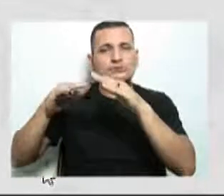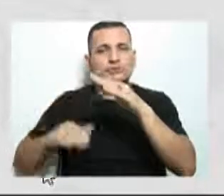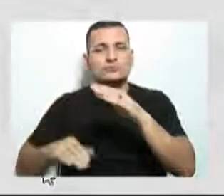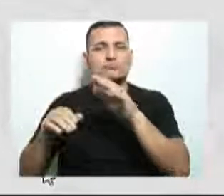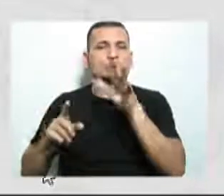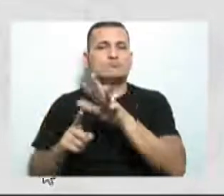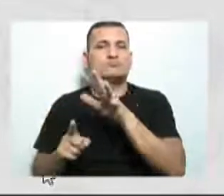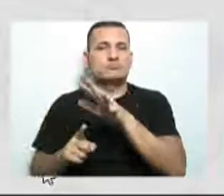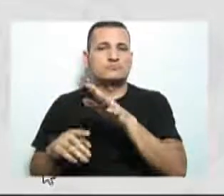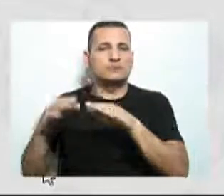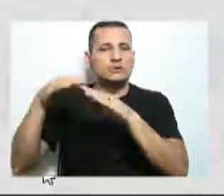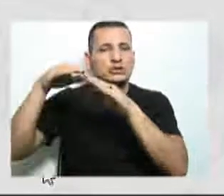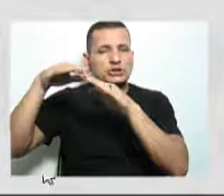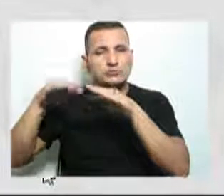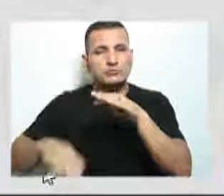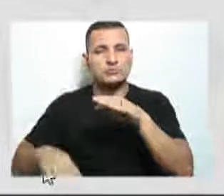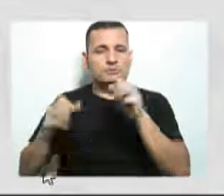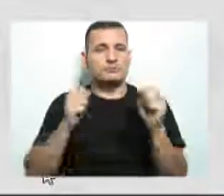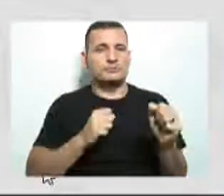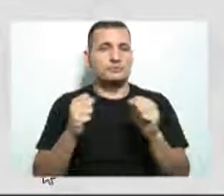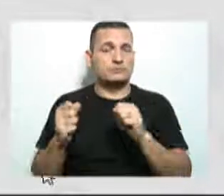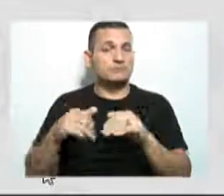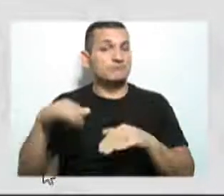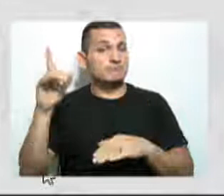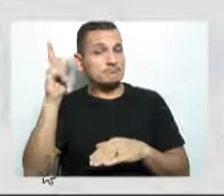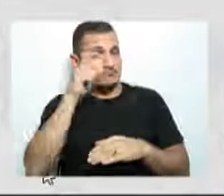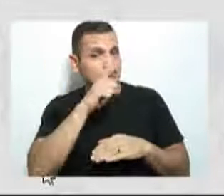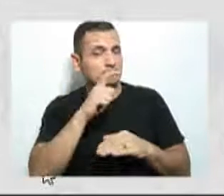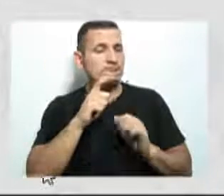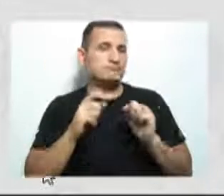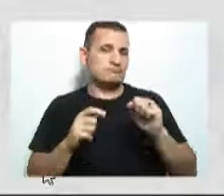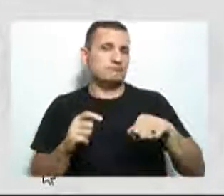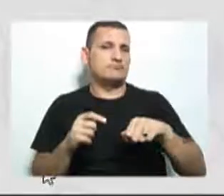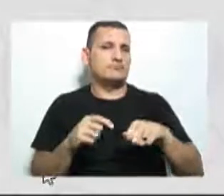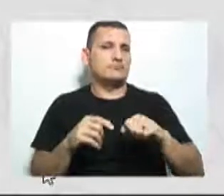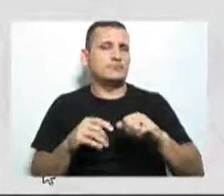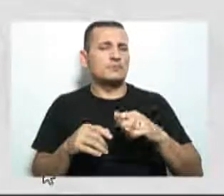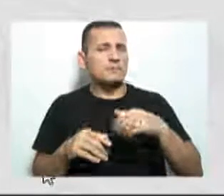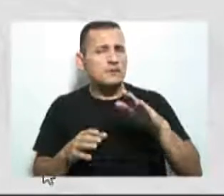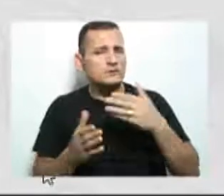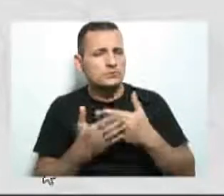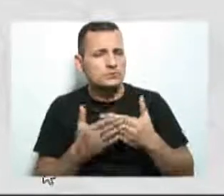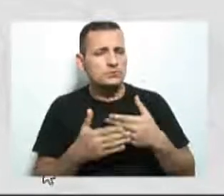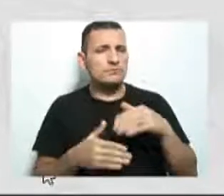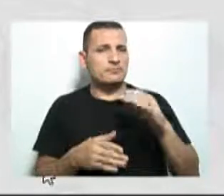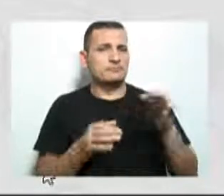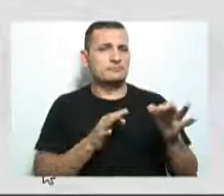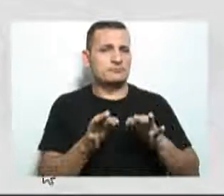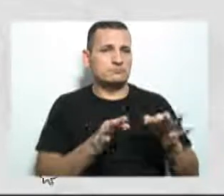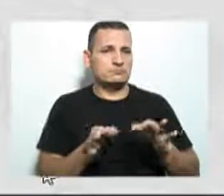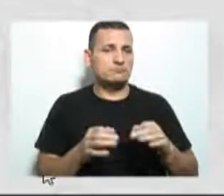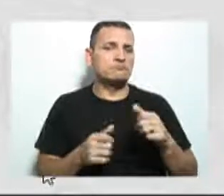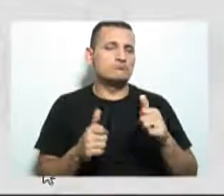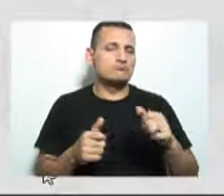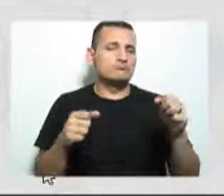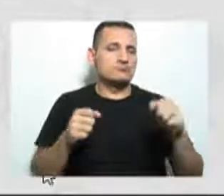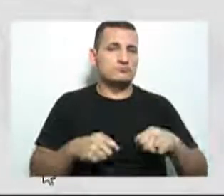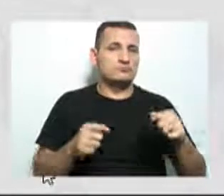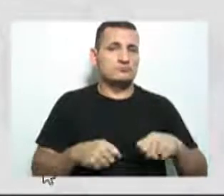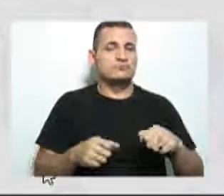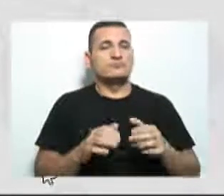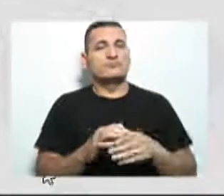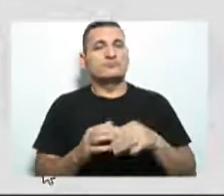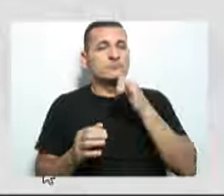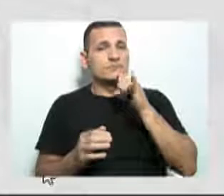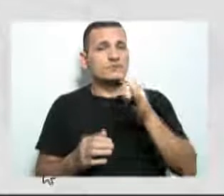influência, diminuir esse poder. É mais difícil? Mais difícil. Requer mais estudo, mais planejamento? Com certeza. Quanto